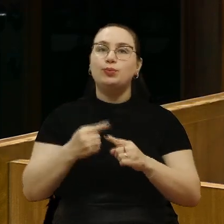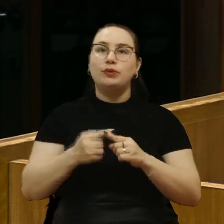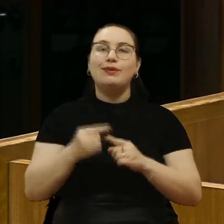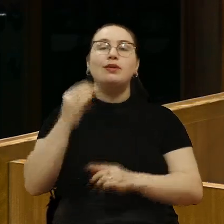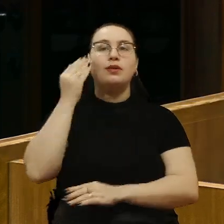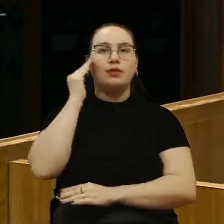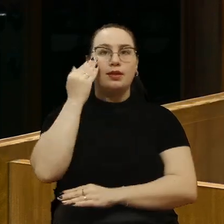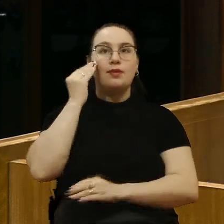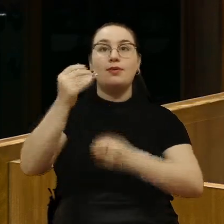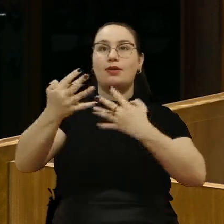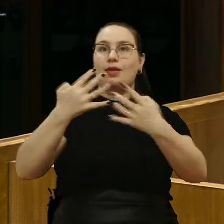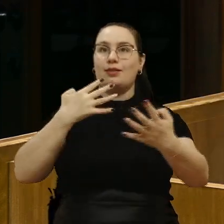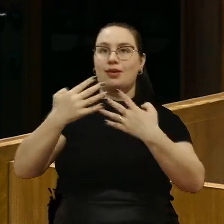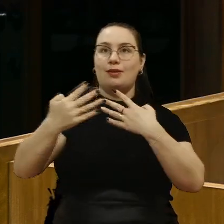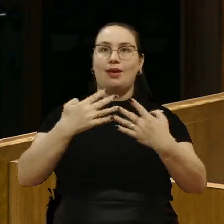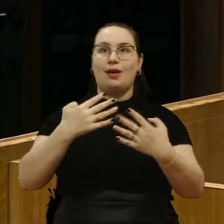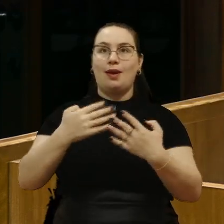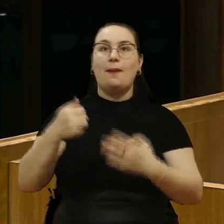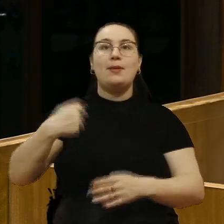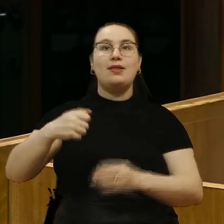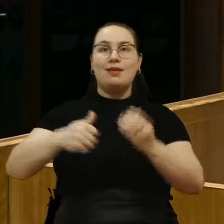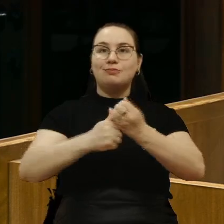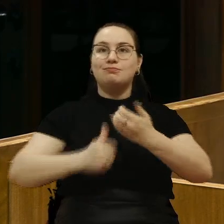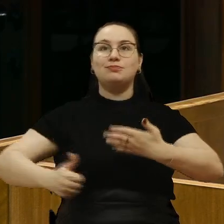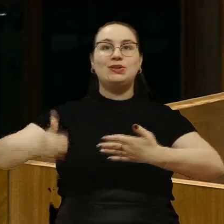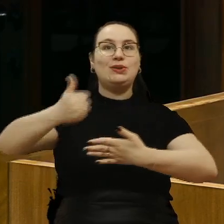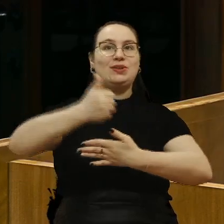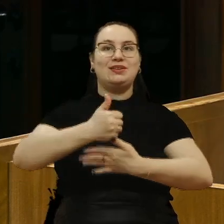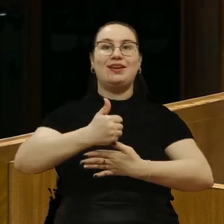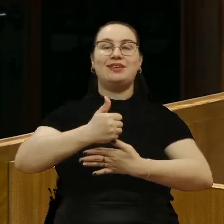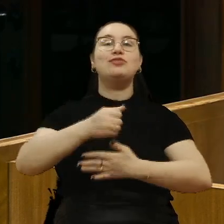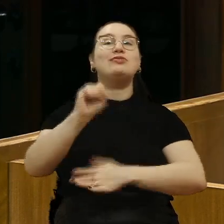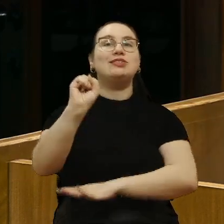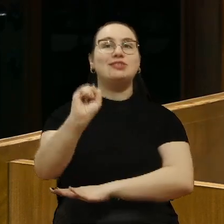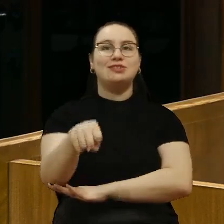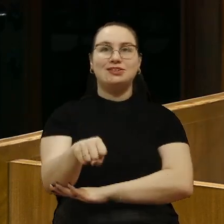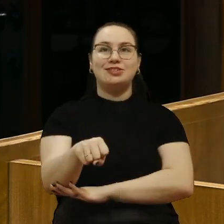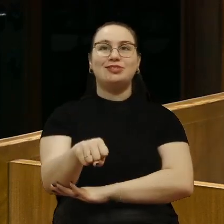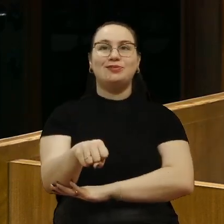entendemos que a transparência ela deve ser prioridade, sim.